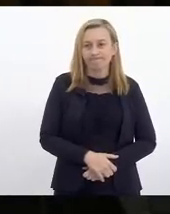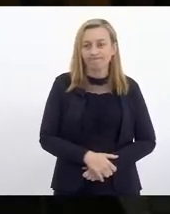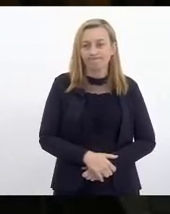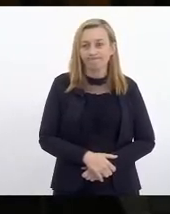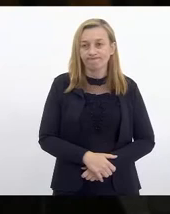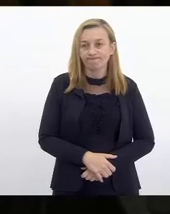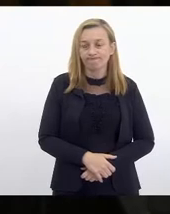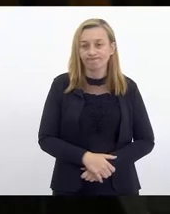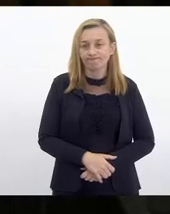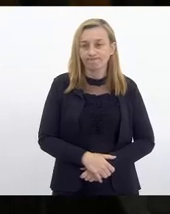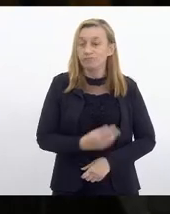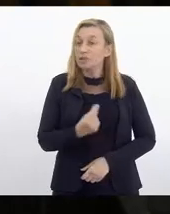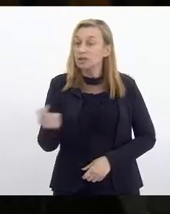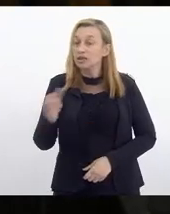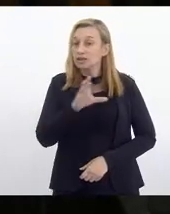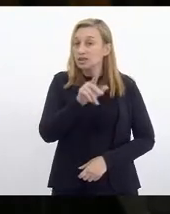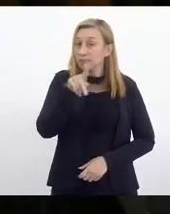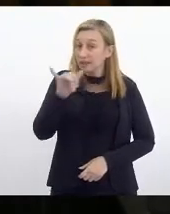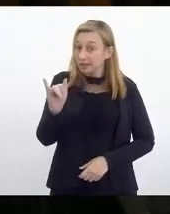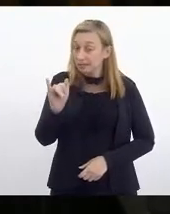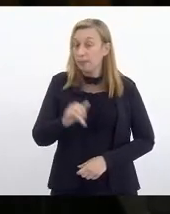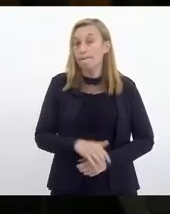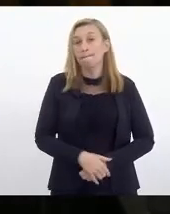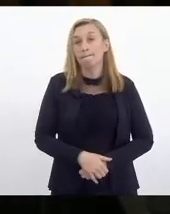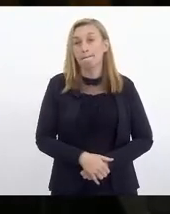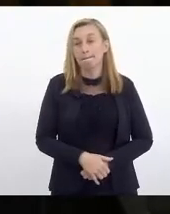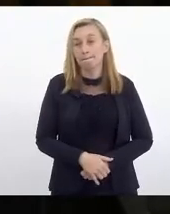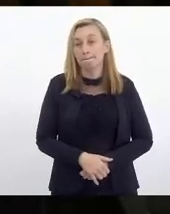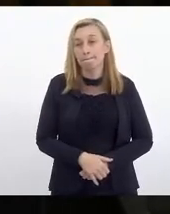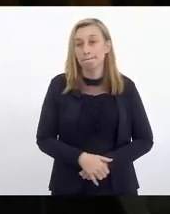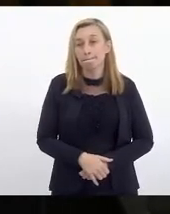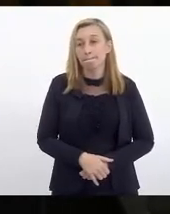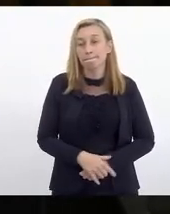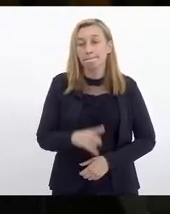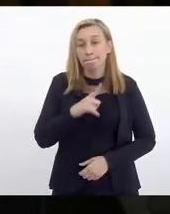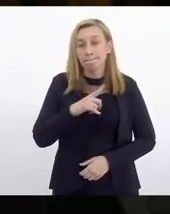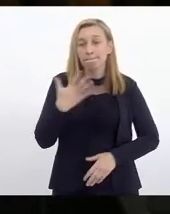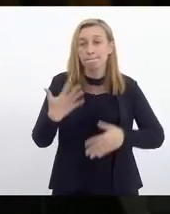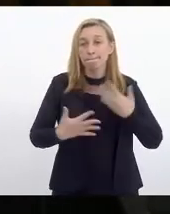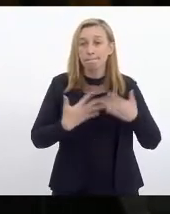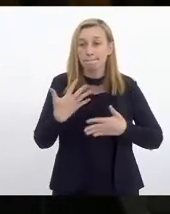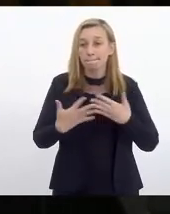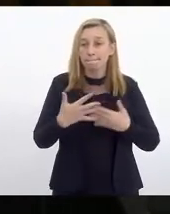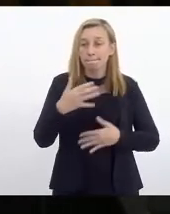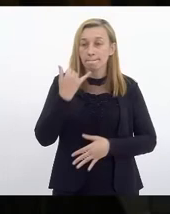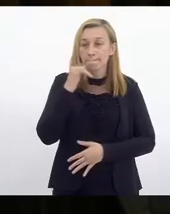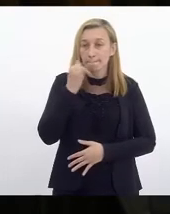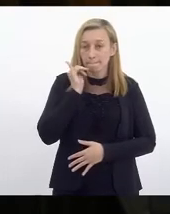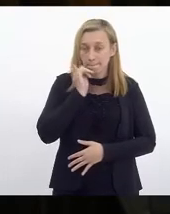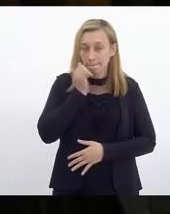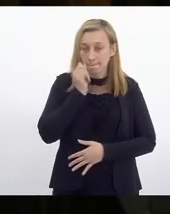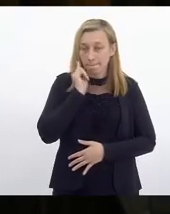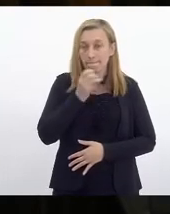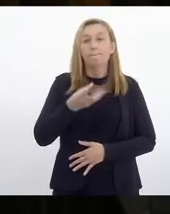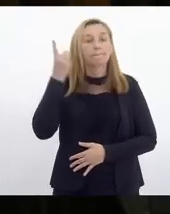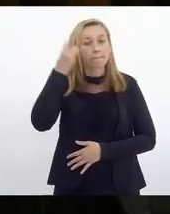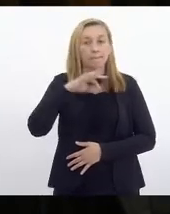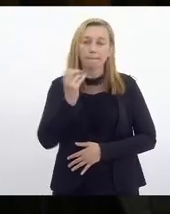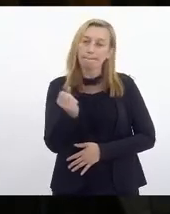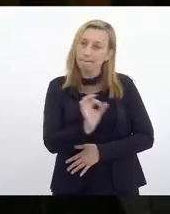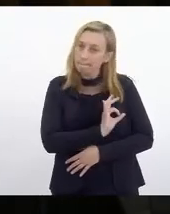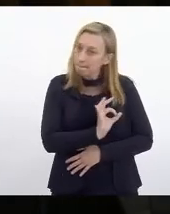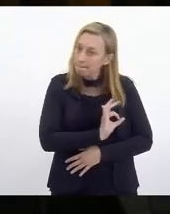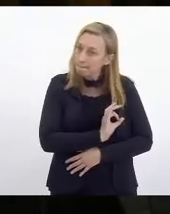E saiu essa CPI, cujo eu tenho o prazer de ser relator, deputada Marta